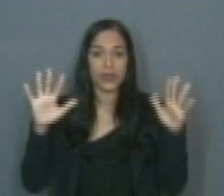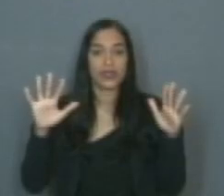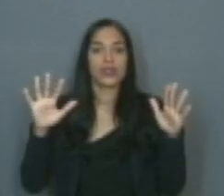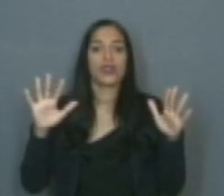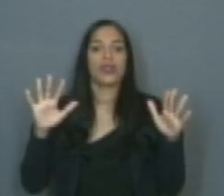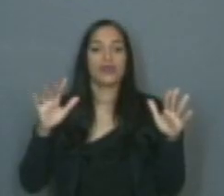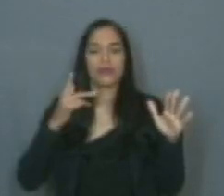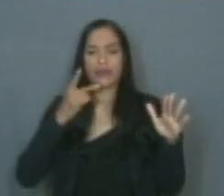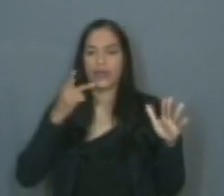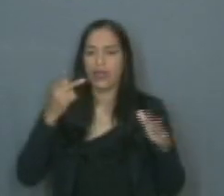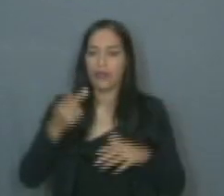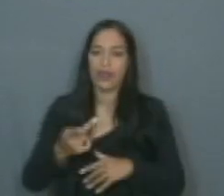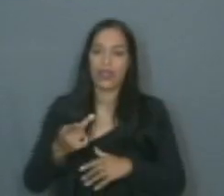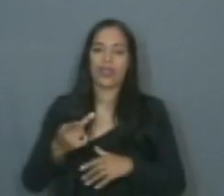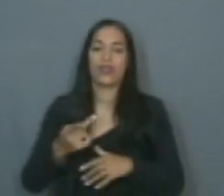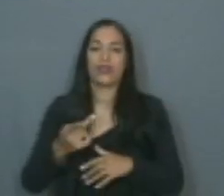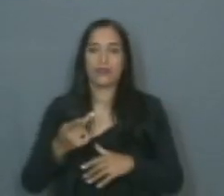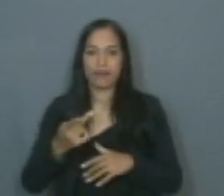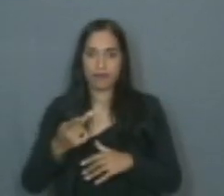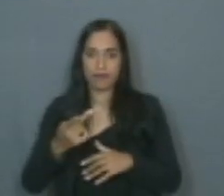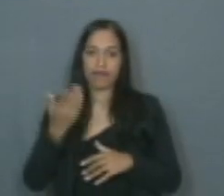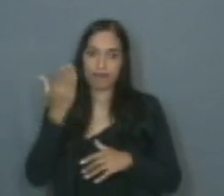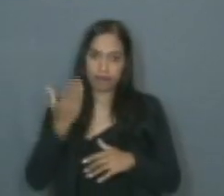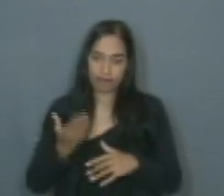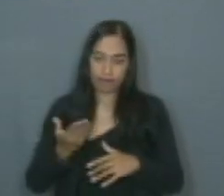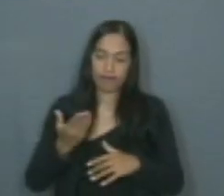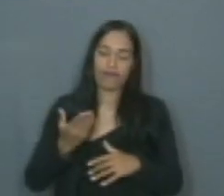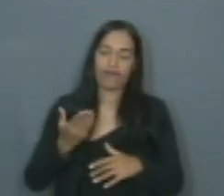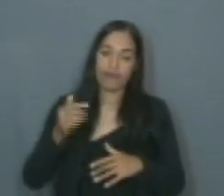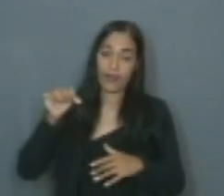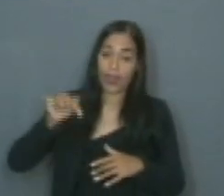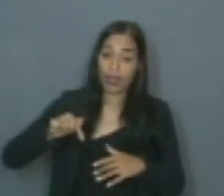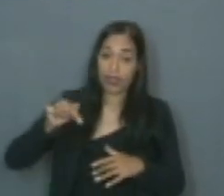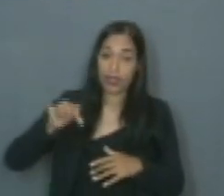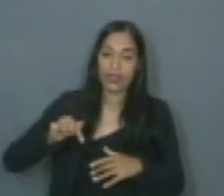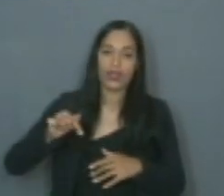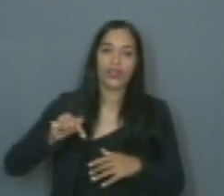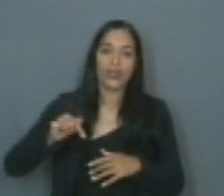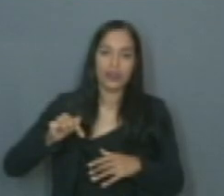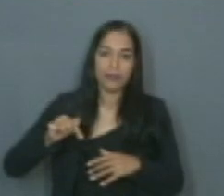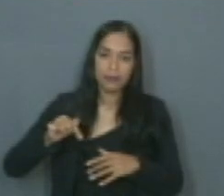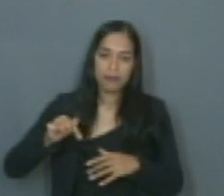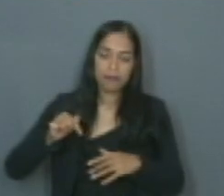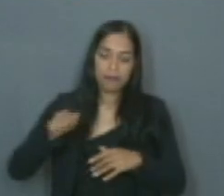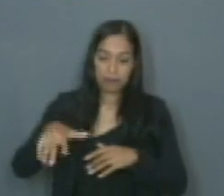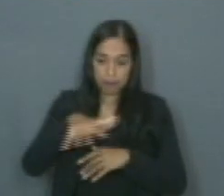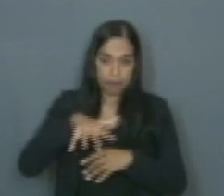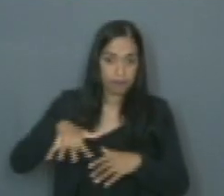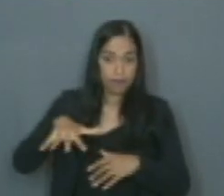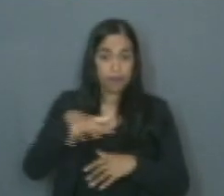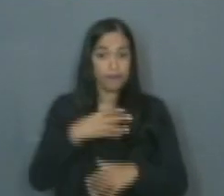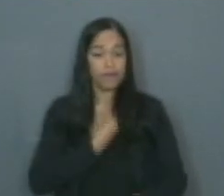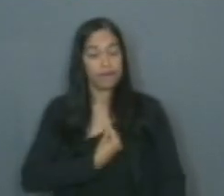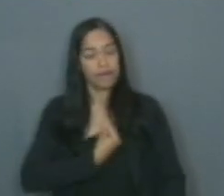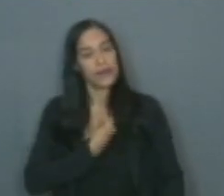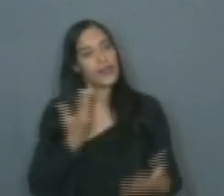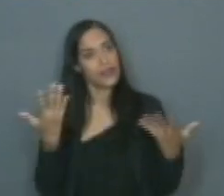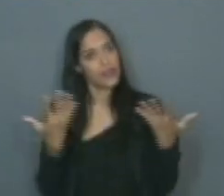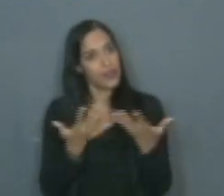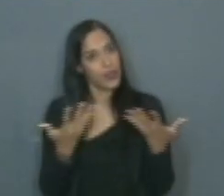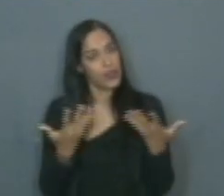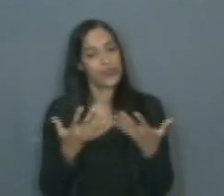pela fala sensata que você traz a este tema e, sobretudo, ao ambiente que a gente vive na casa hoje. Parabéns,